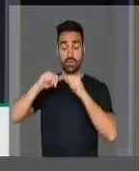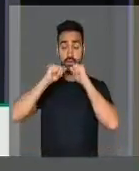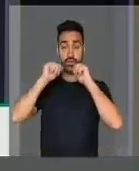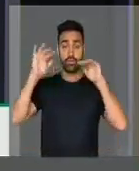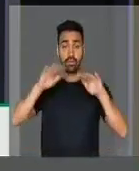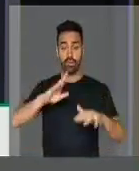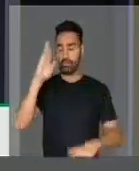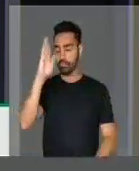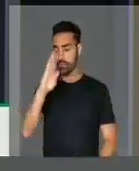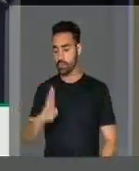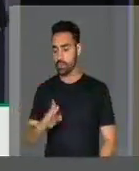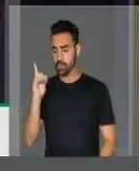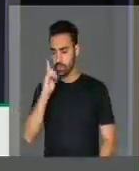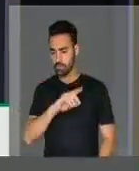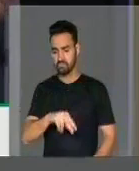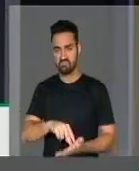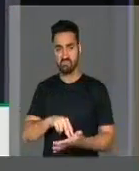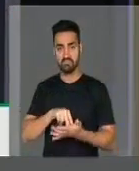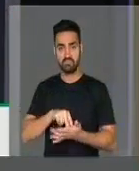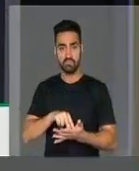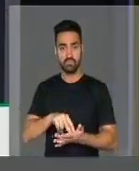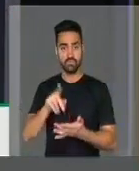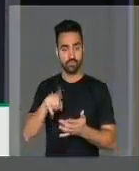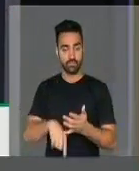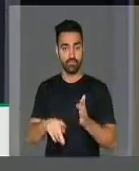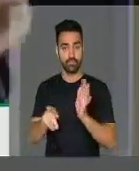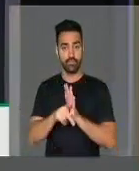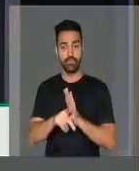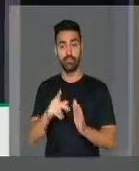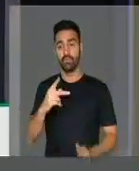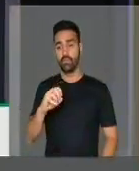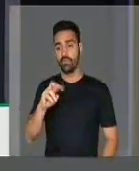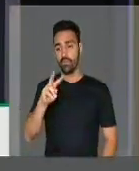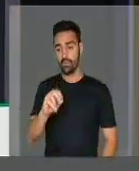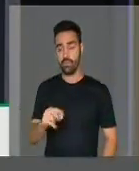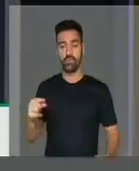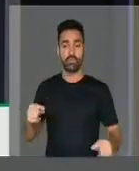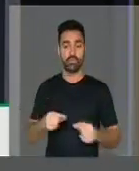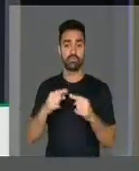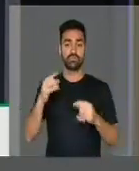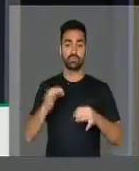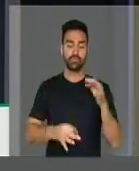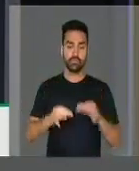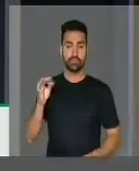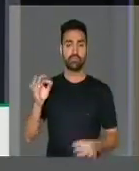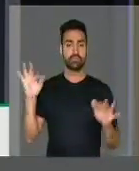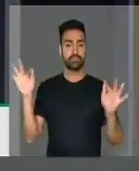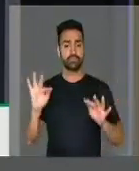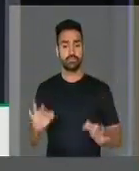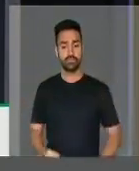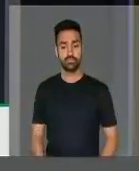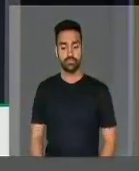Brasil possa se afirmar como um abrigo para o seu povo, um abrigo de justiça, de felicidade,